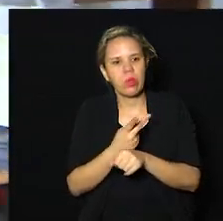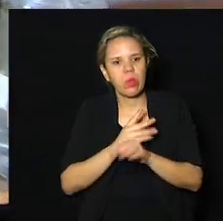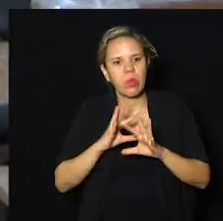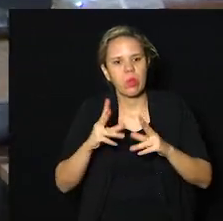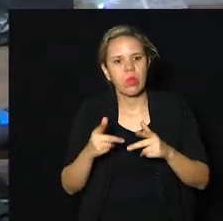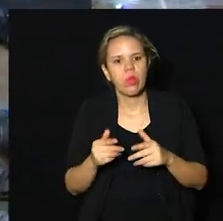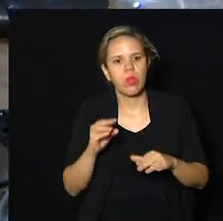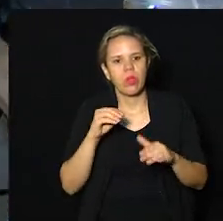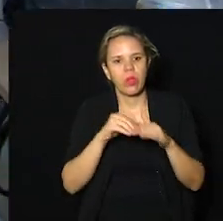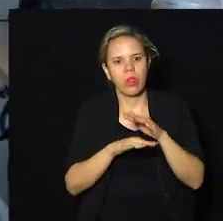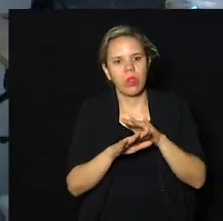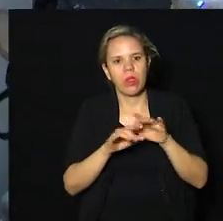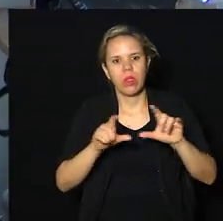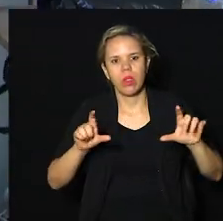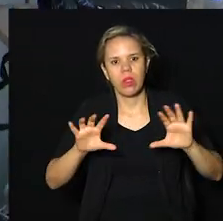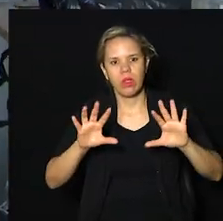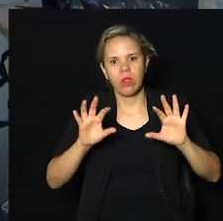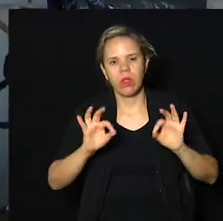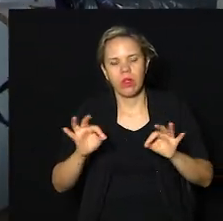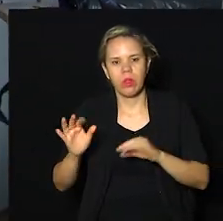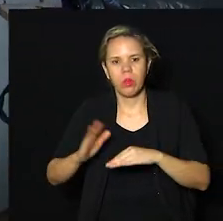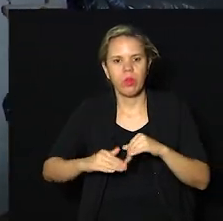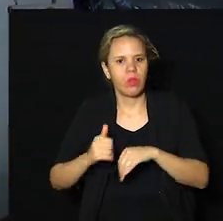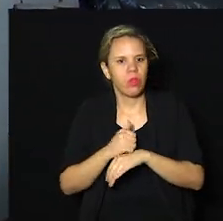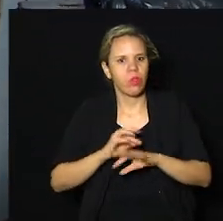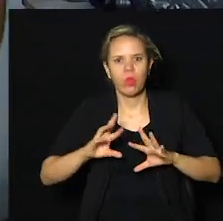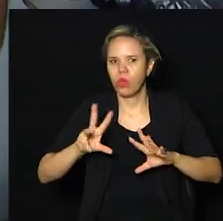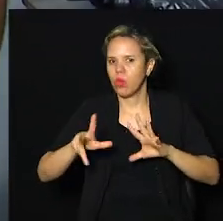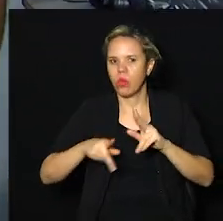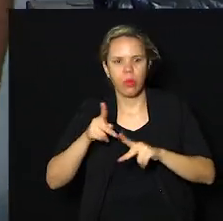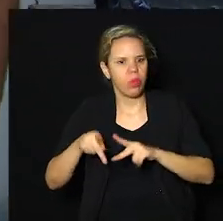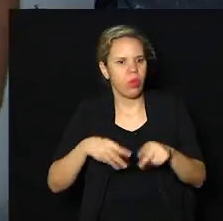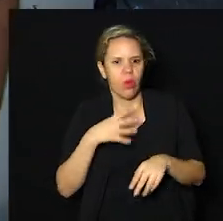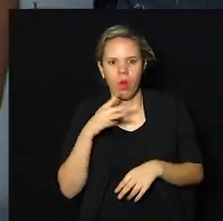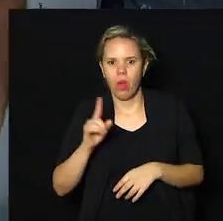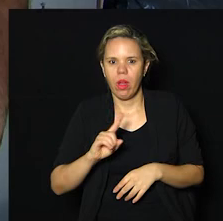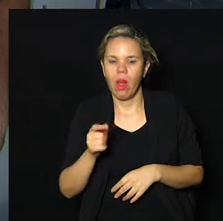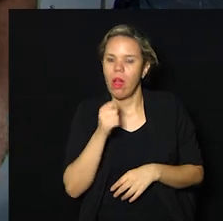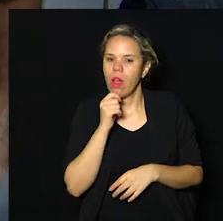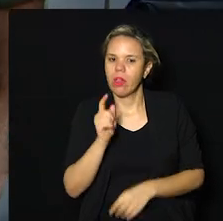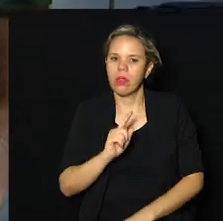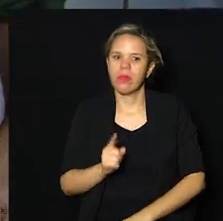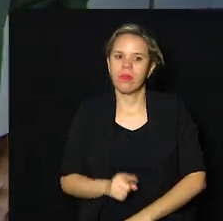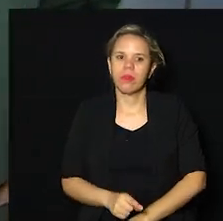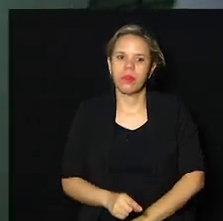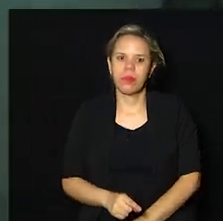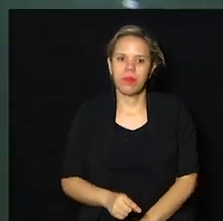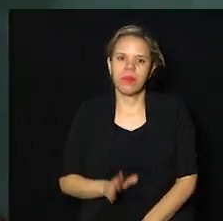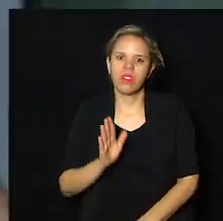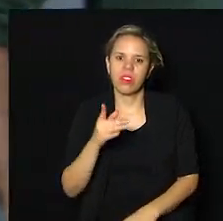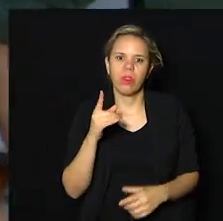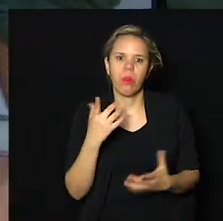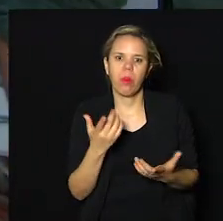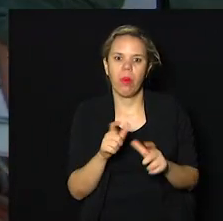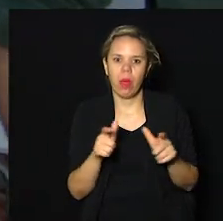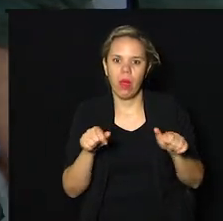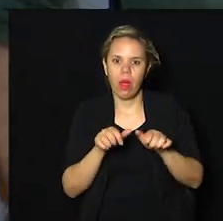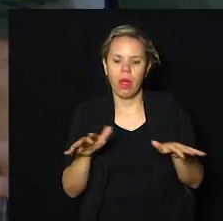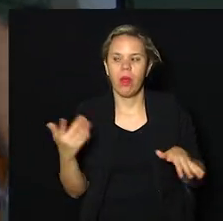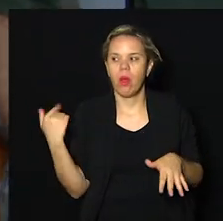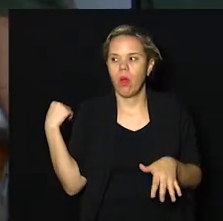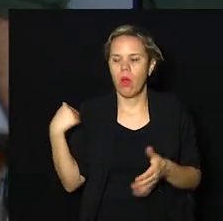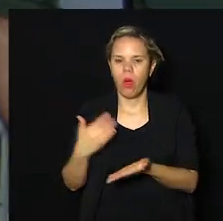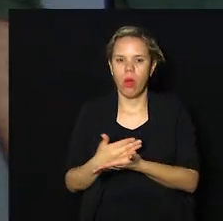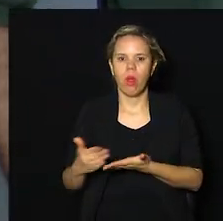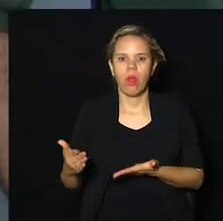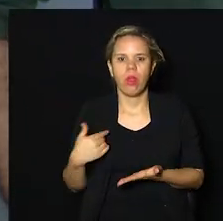em tudo quanto é lado, embaixo da pia. É uma profissão que não é todo mundo que conhece, né, Paulo? Ainda não. Hoje já é mais difundida, mas ainda quando eu comecei eu